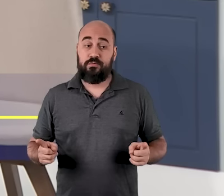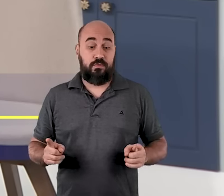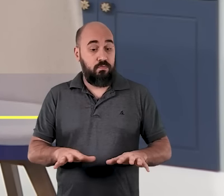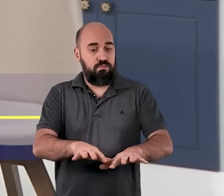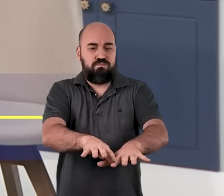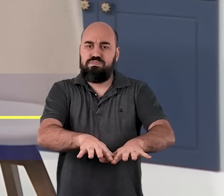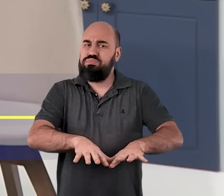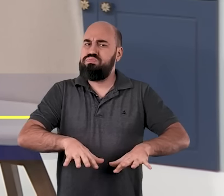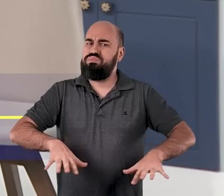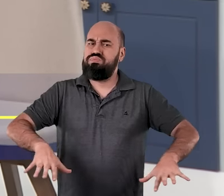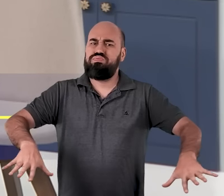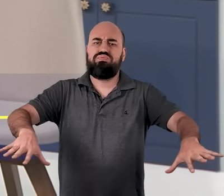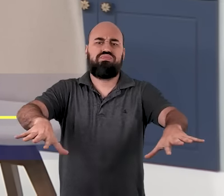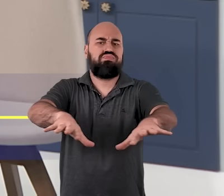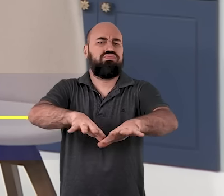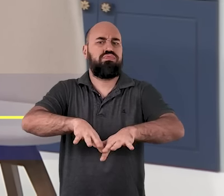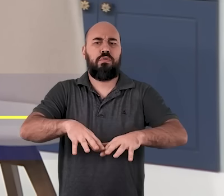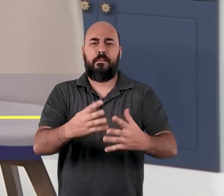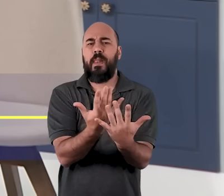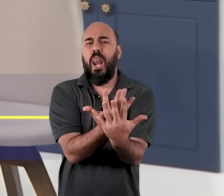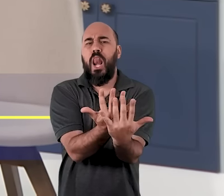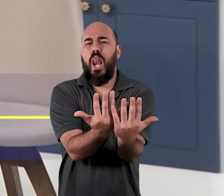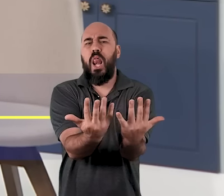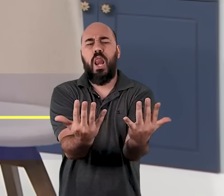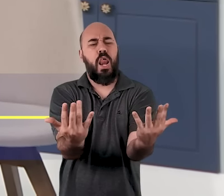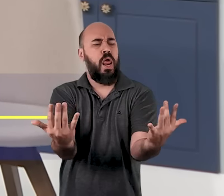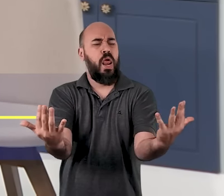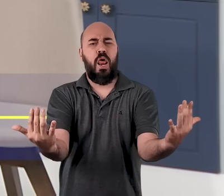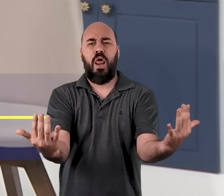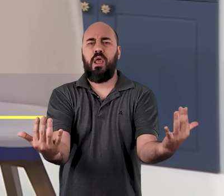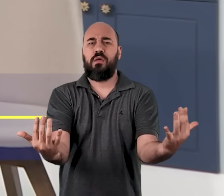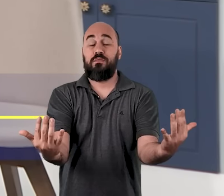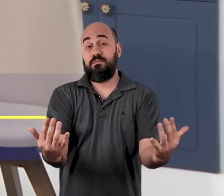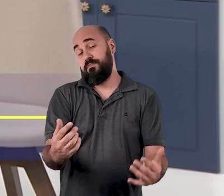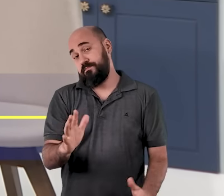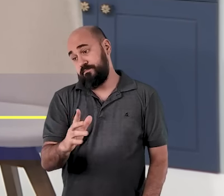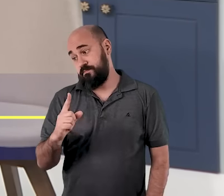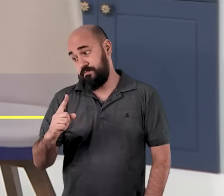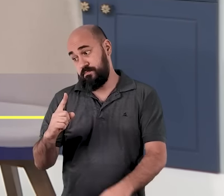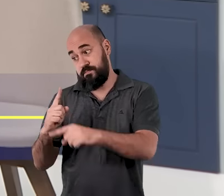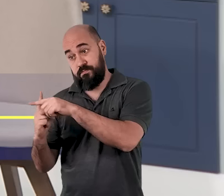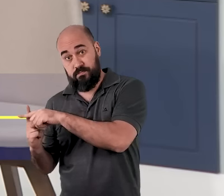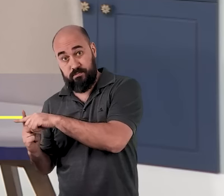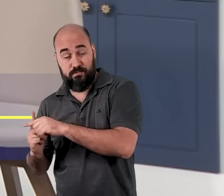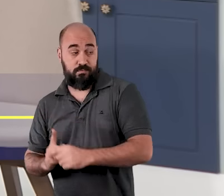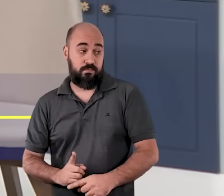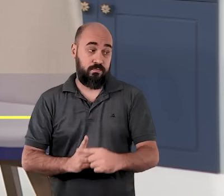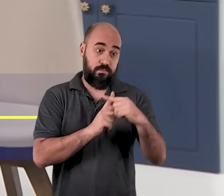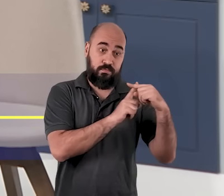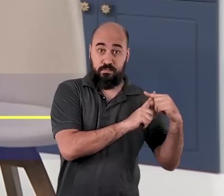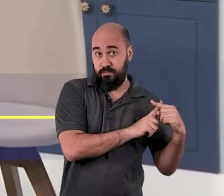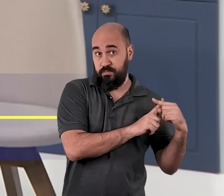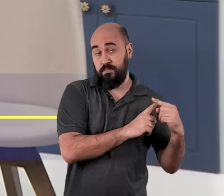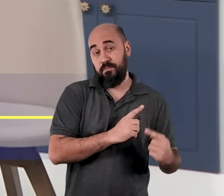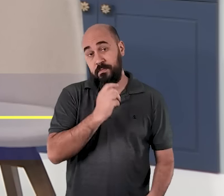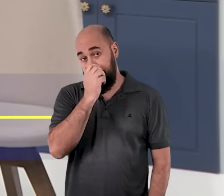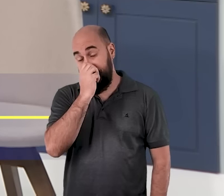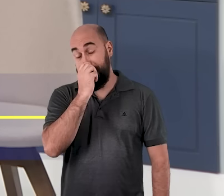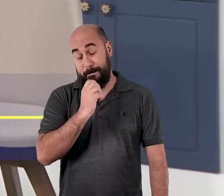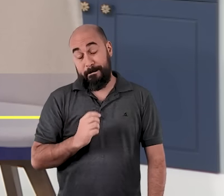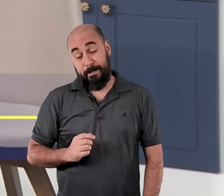multidão e estavam à mesma distância de Cristo, sendo um à direita e outro à esquerda. Mas